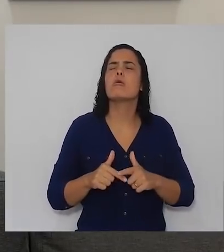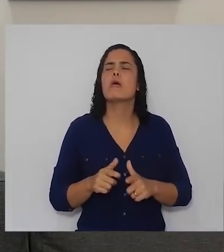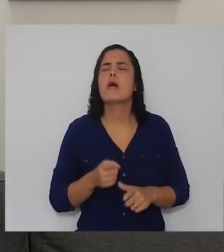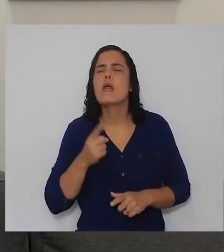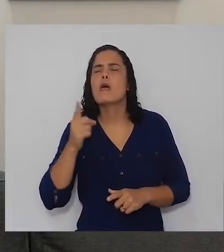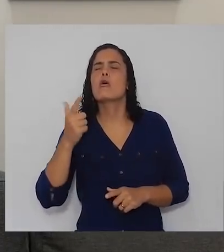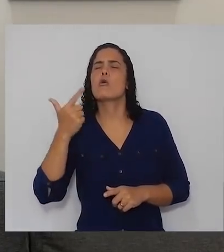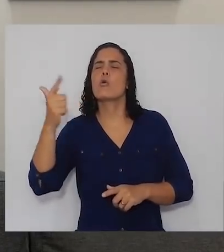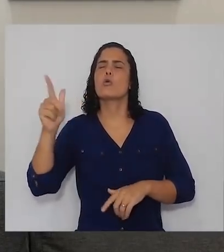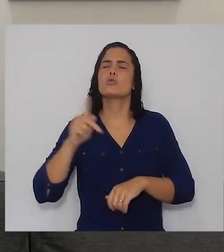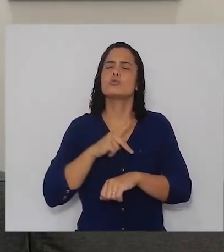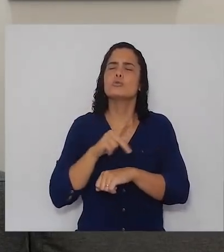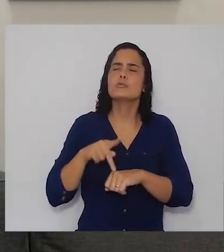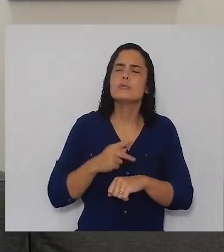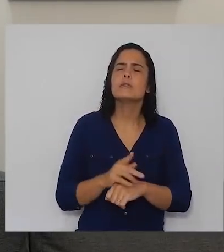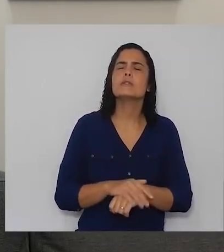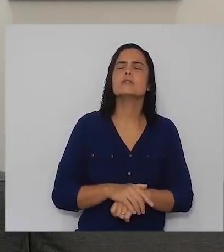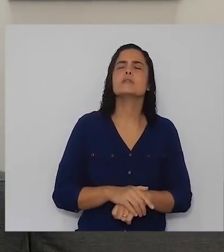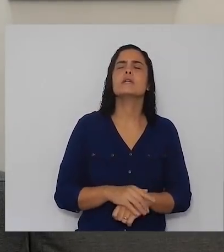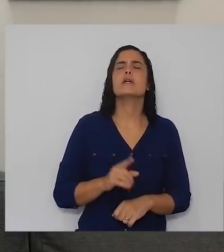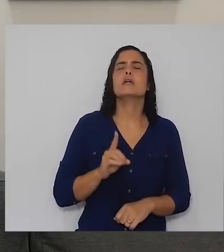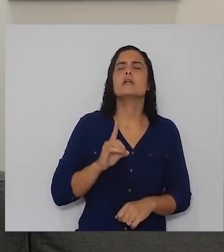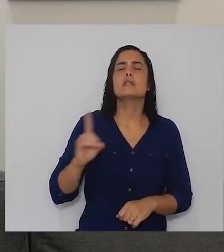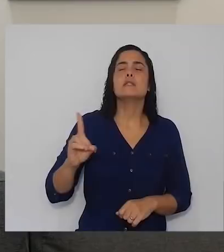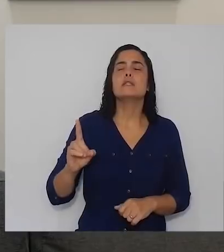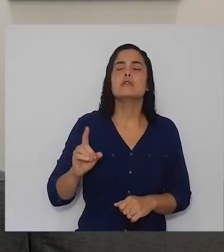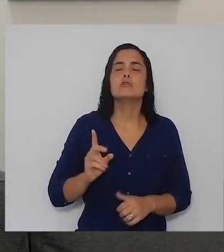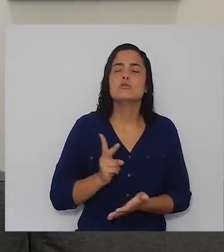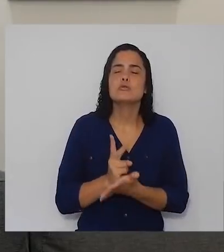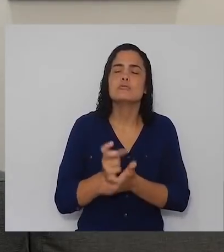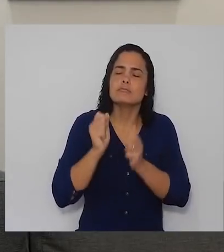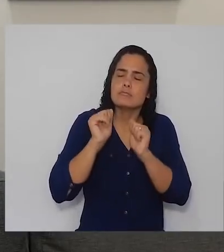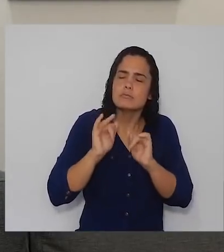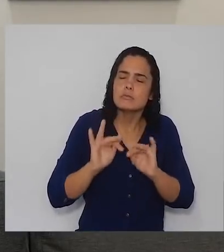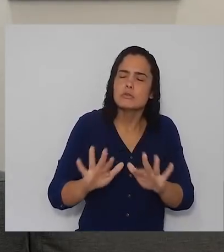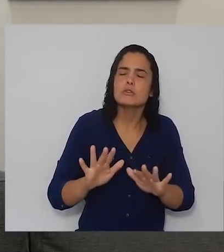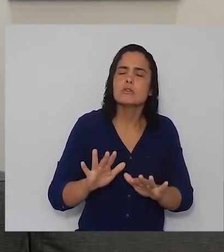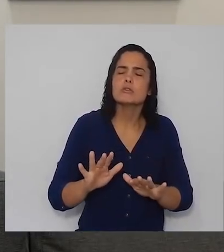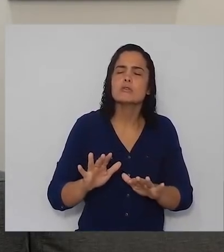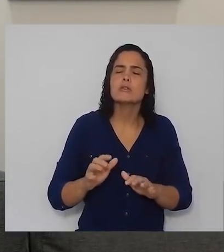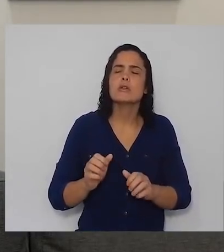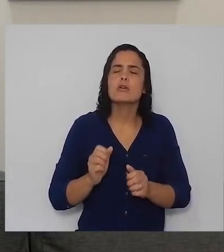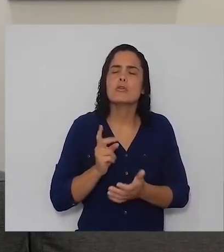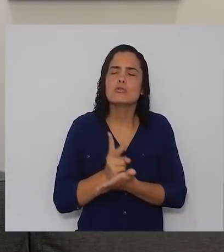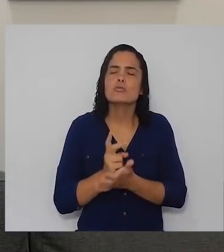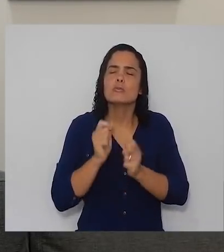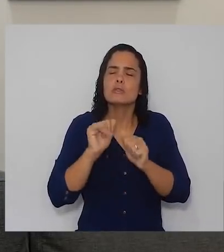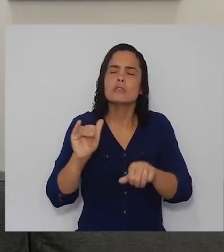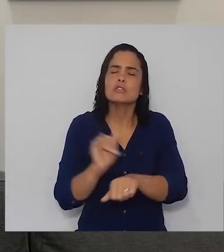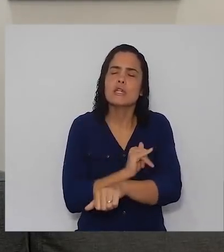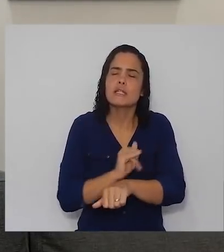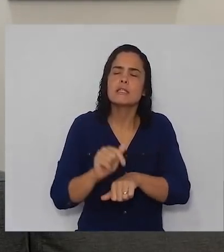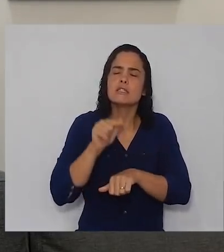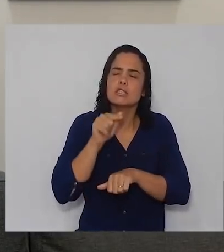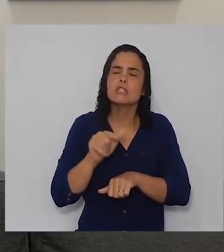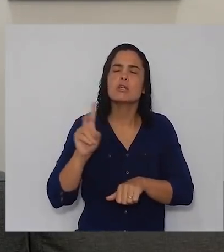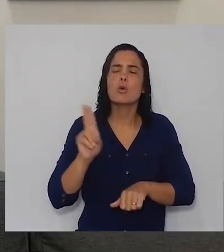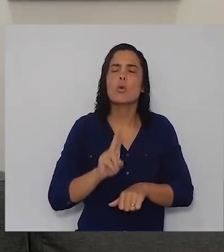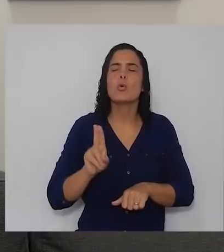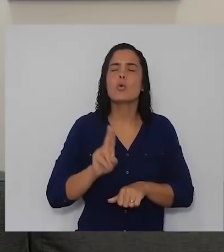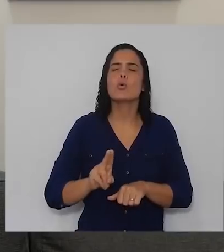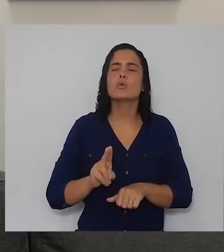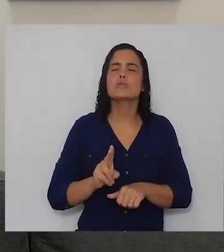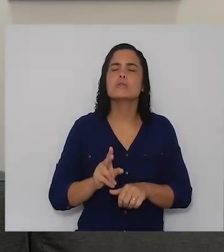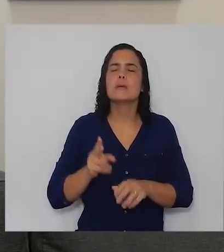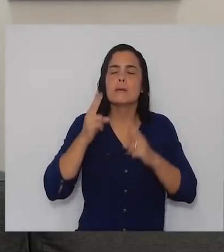Palavra, por meio de várias estratégias que o Senhor tem colocado diante deles como oportunidades para testemunharem do Teu